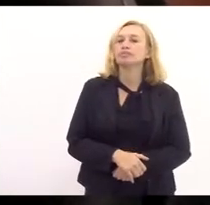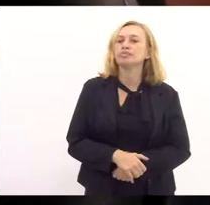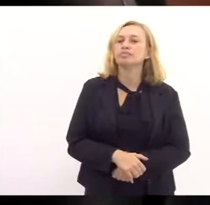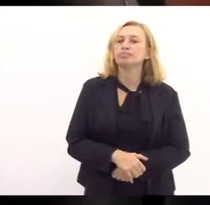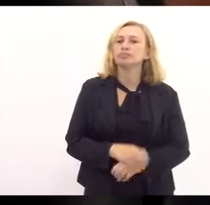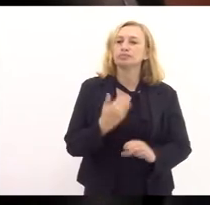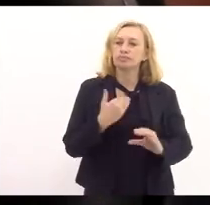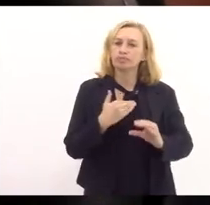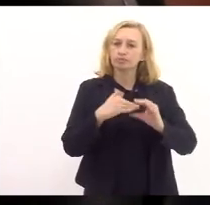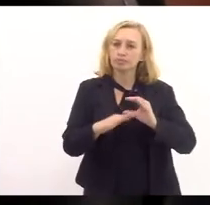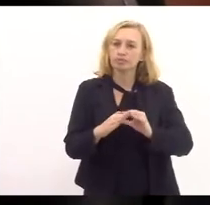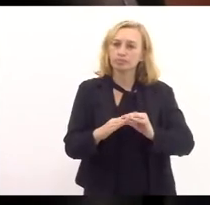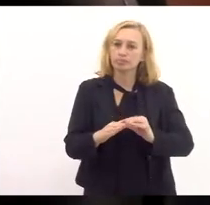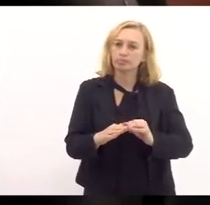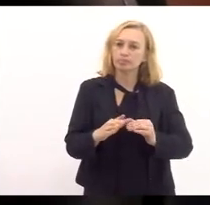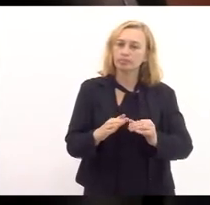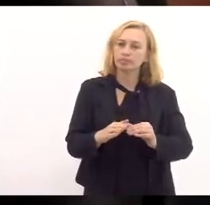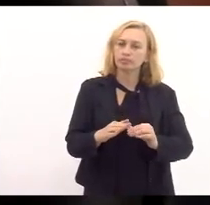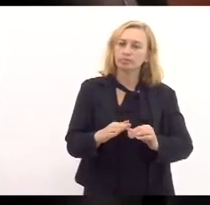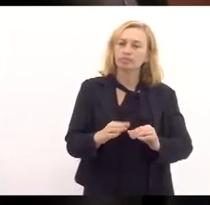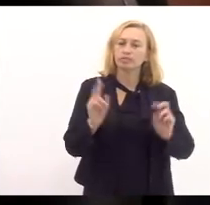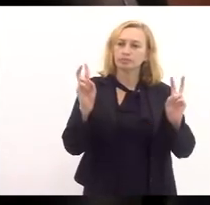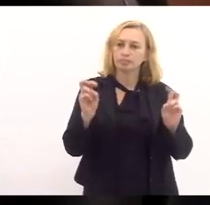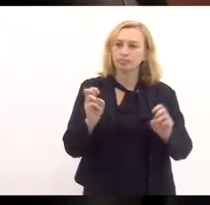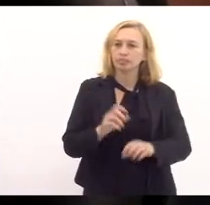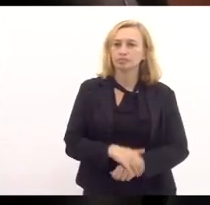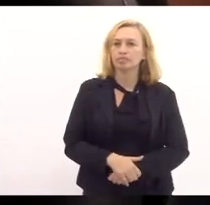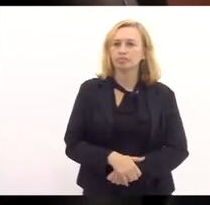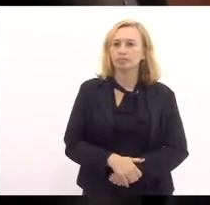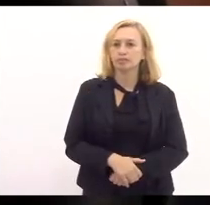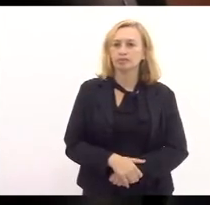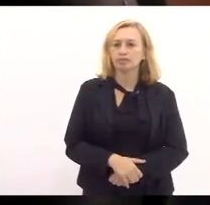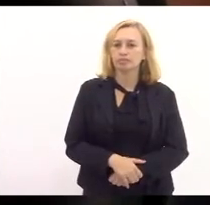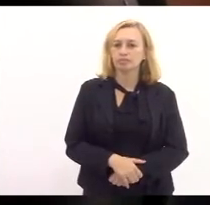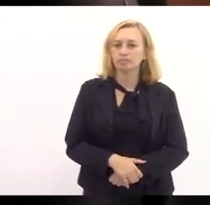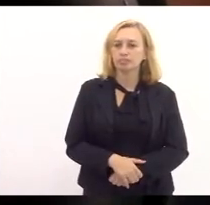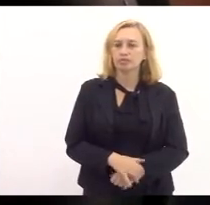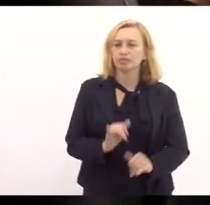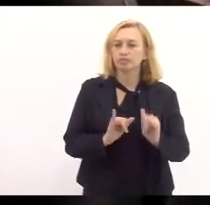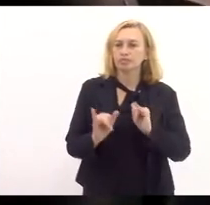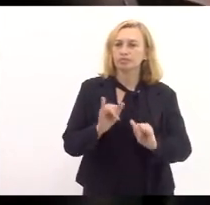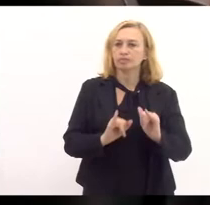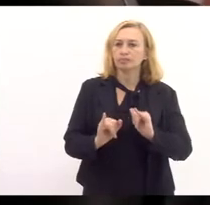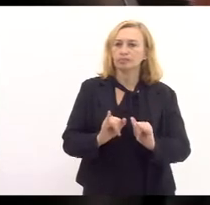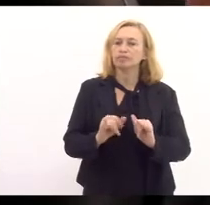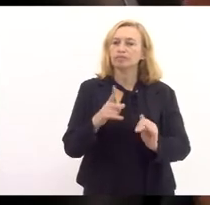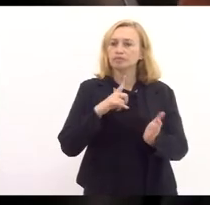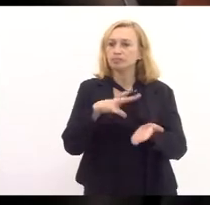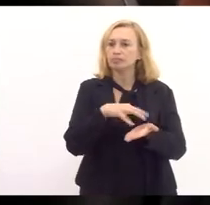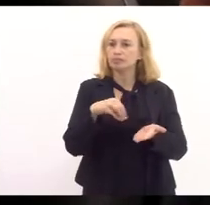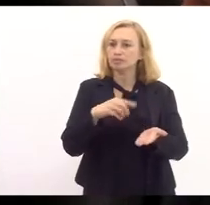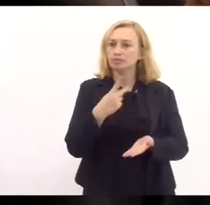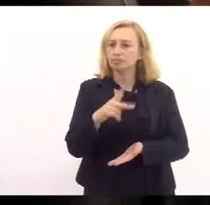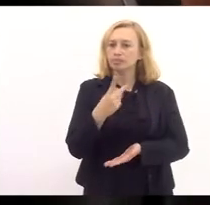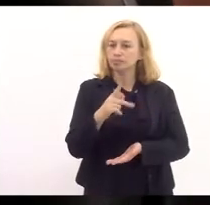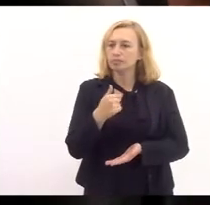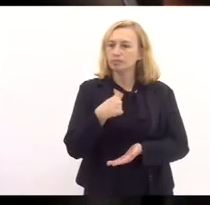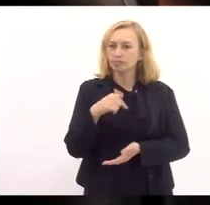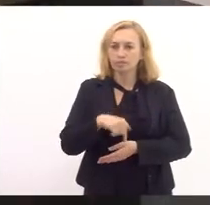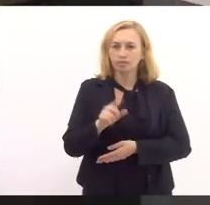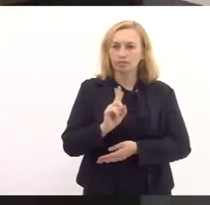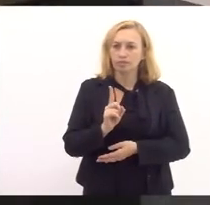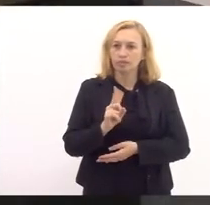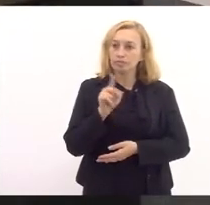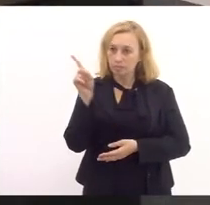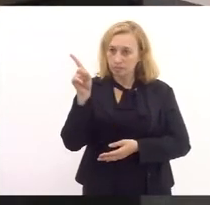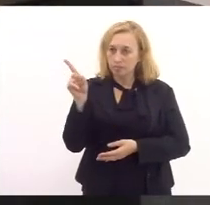foi encaminhado avaliando a questão. Então, o dado que eu já pude levantar... O senhor tem cópia dele? Aqui comigo não tem. Não, mas